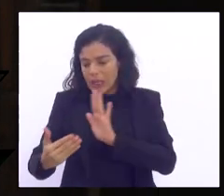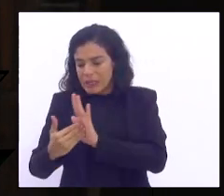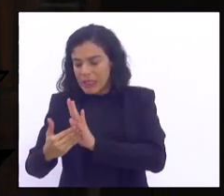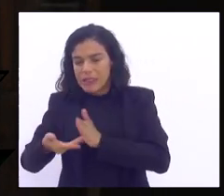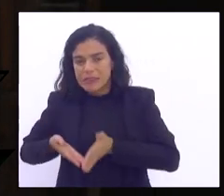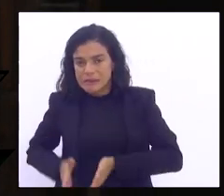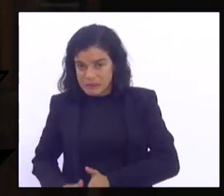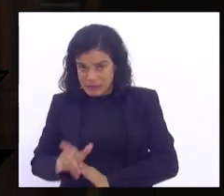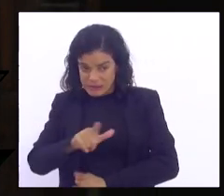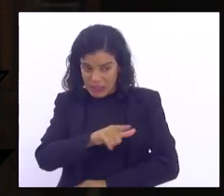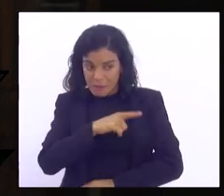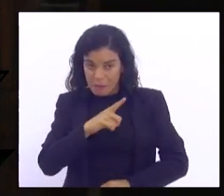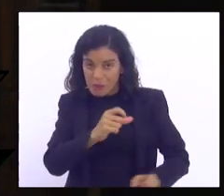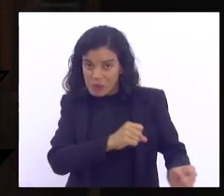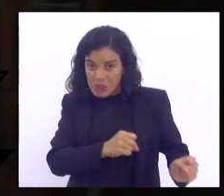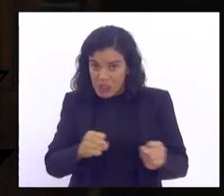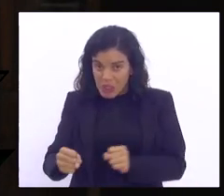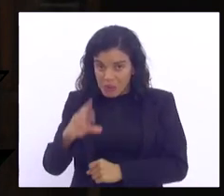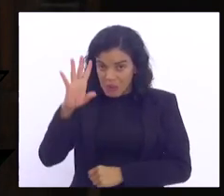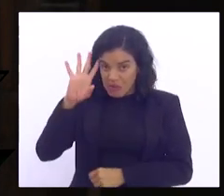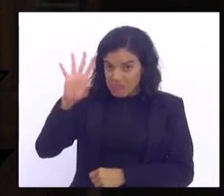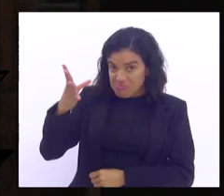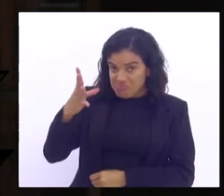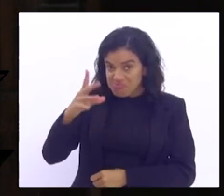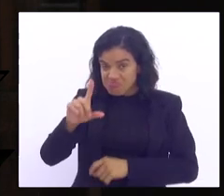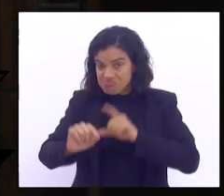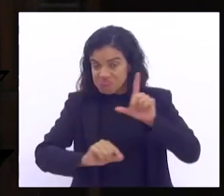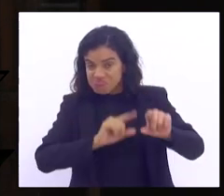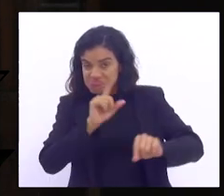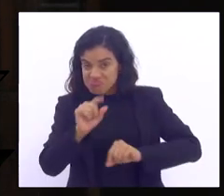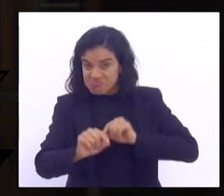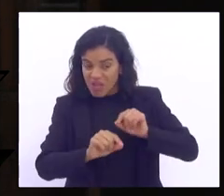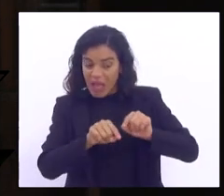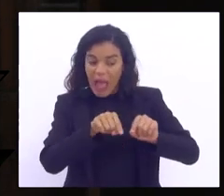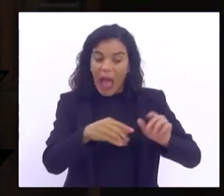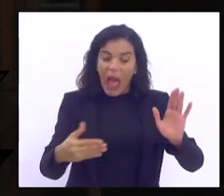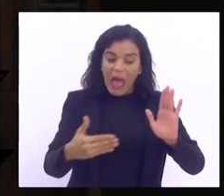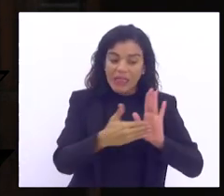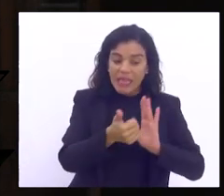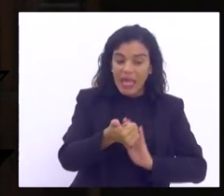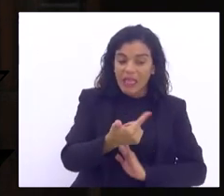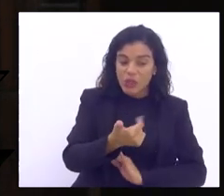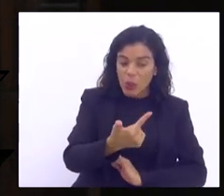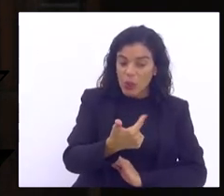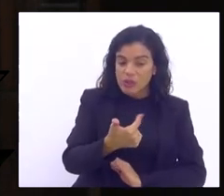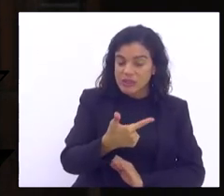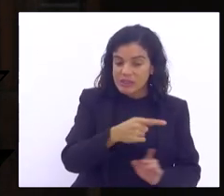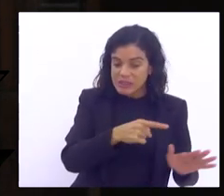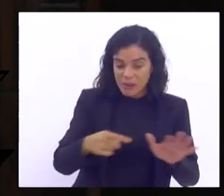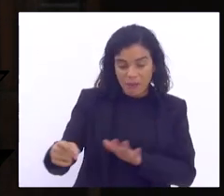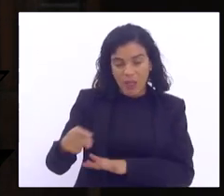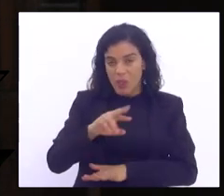esse poder? Até tanto é pessoa. Depois disso é pessoa, antes não é.